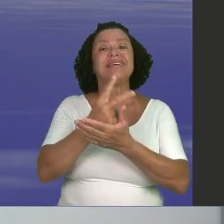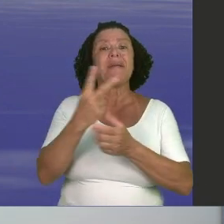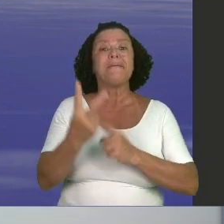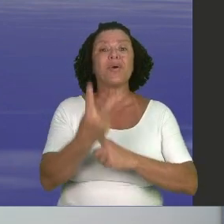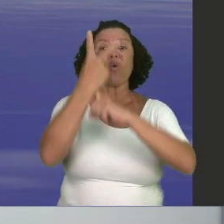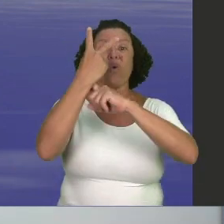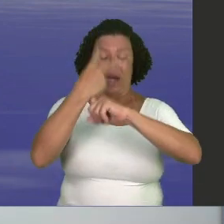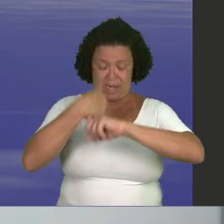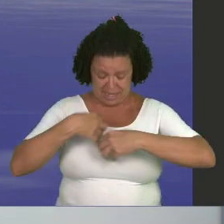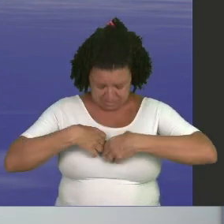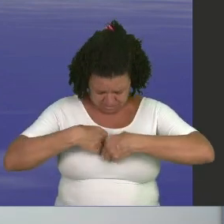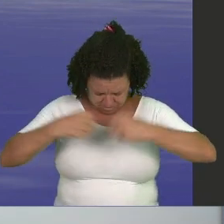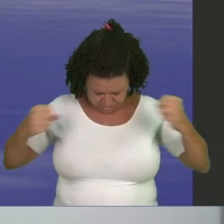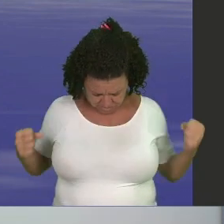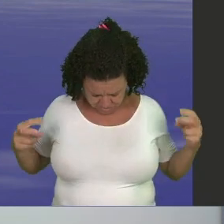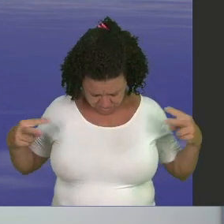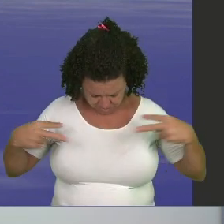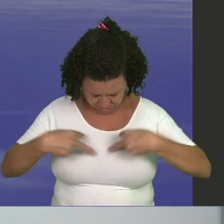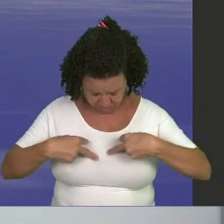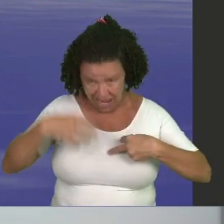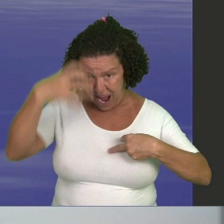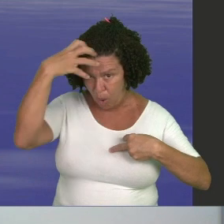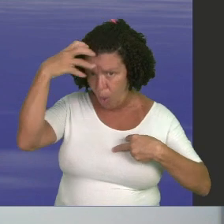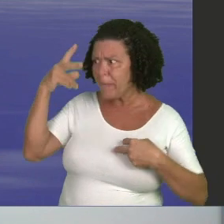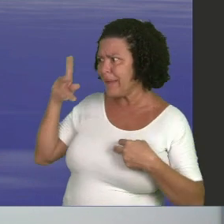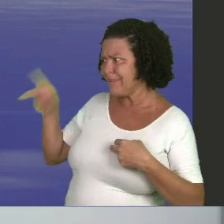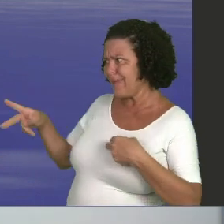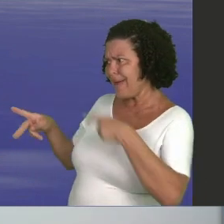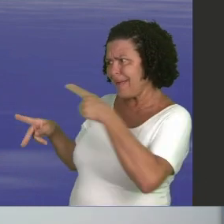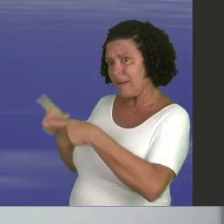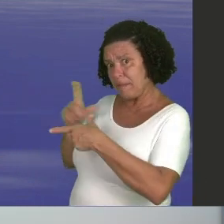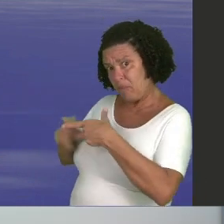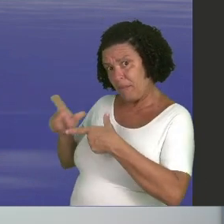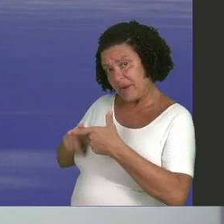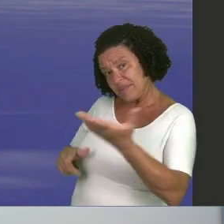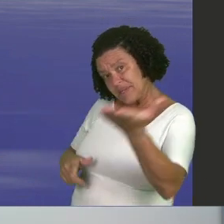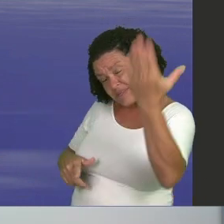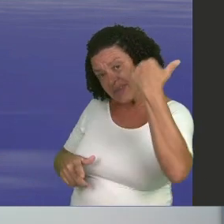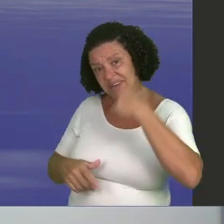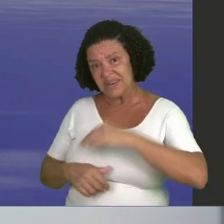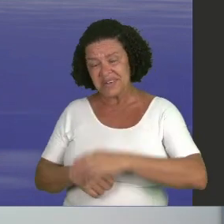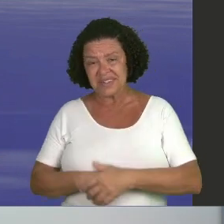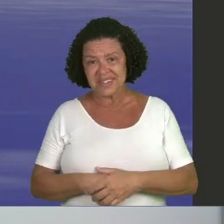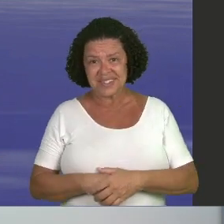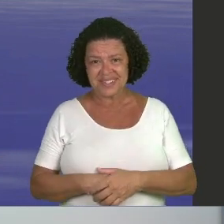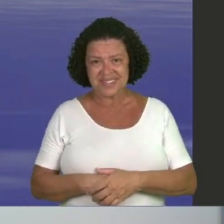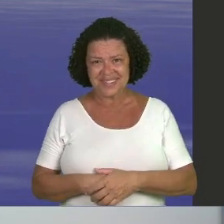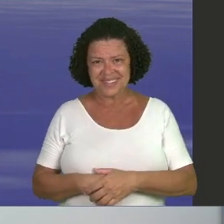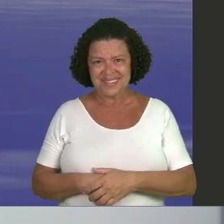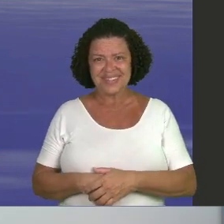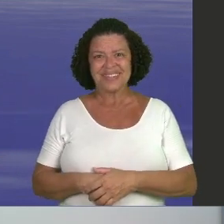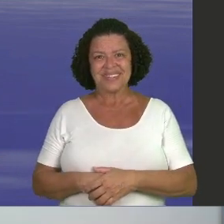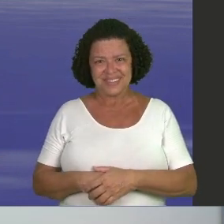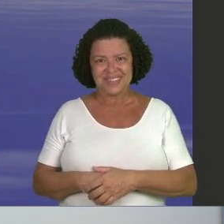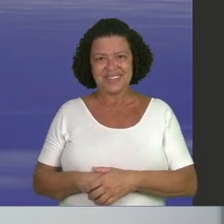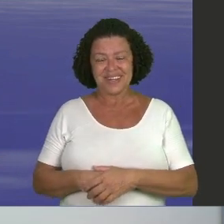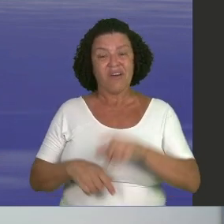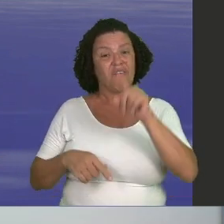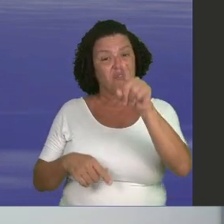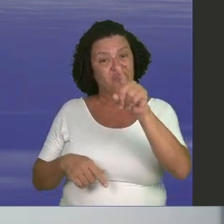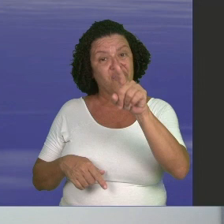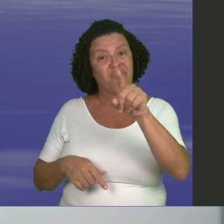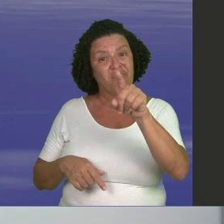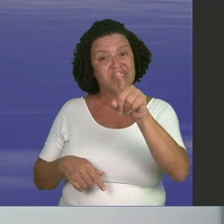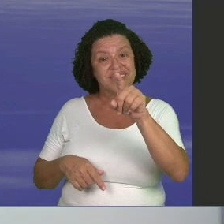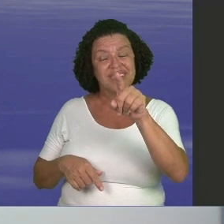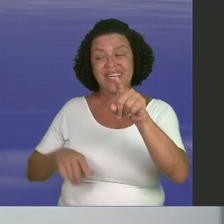mesmos. Não ponha culpa no outro sobre o seu problema. Ninguém te rouba. Você que deixou ser